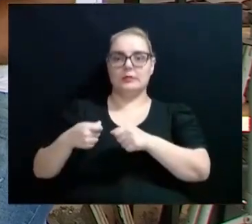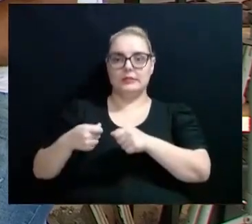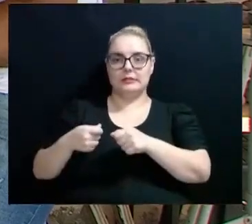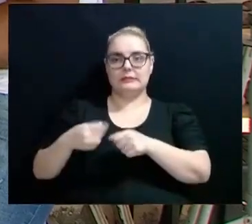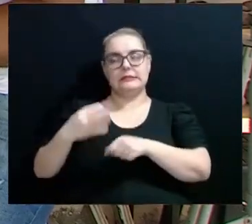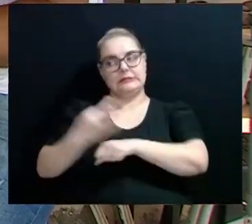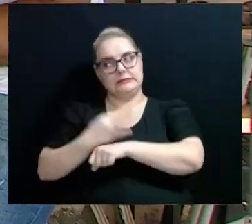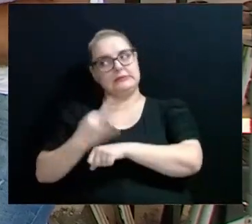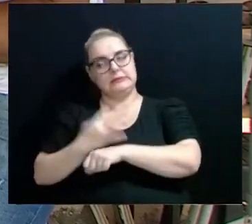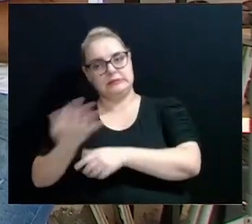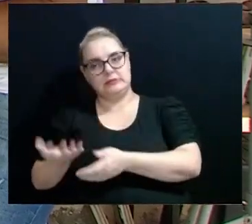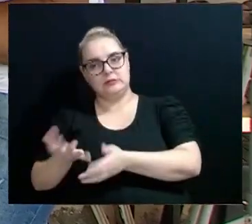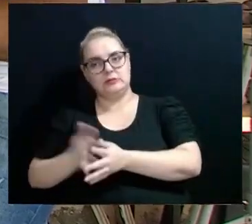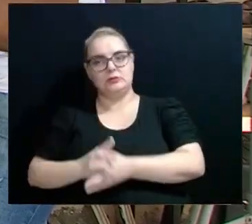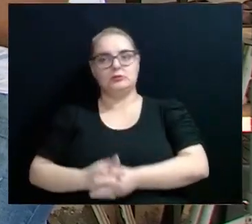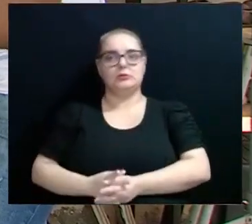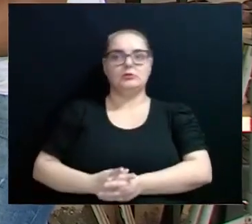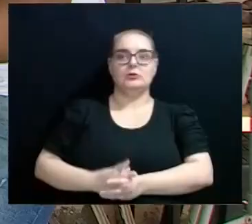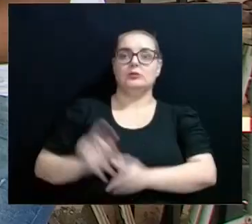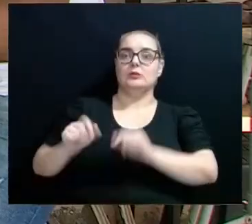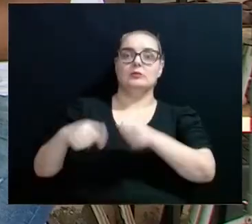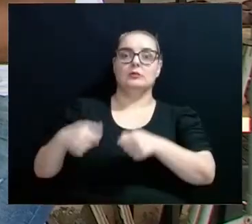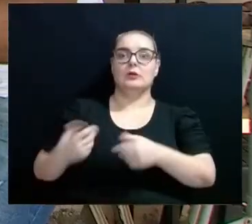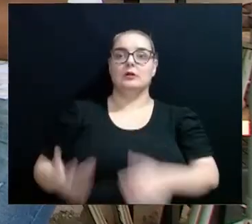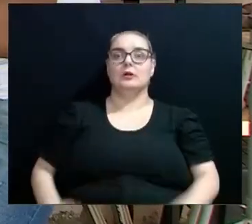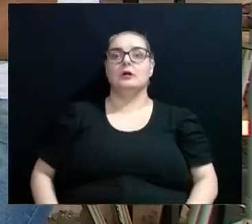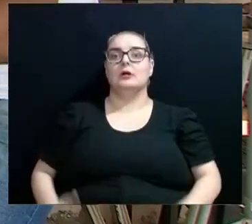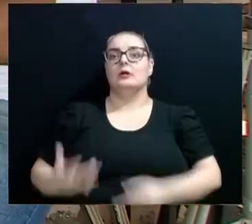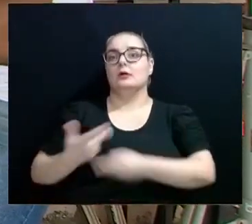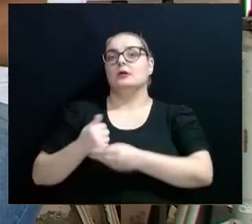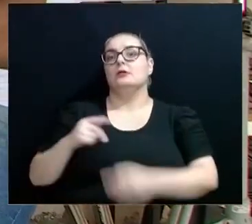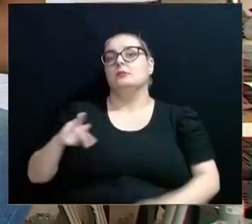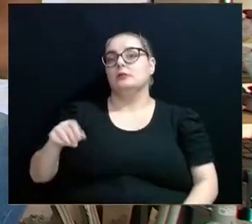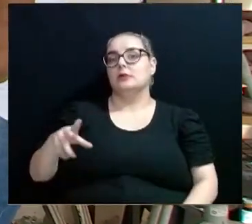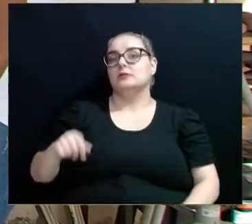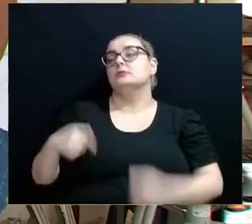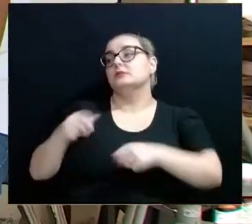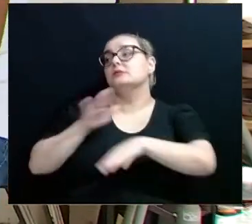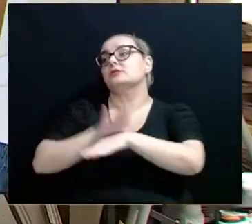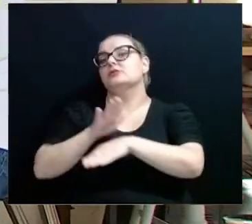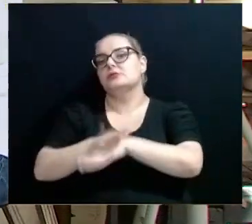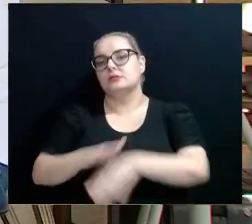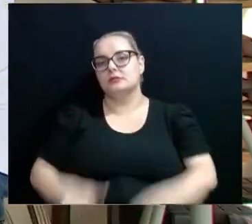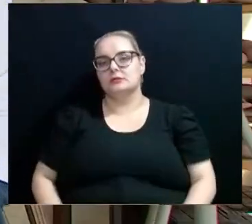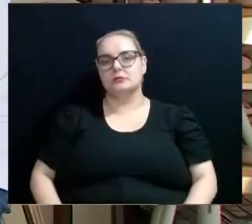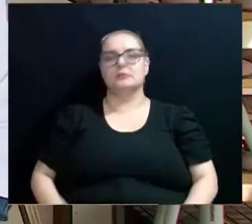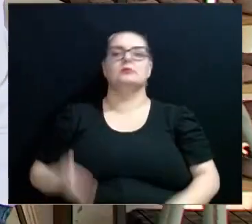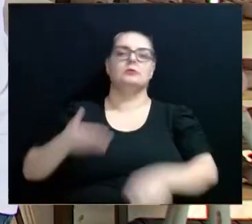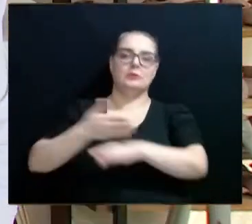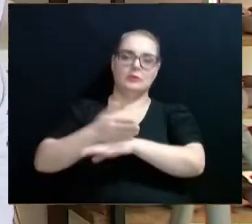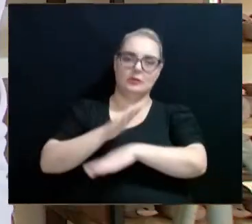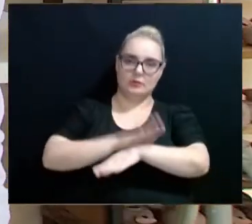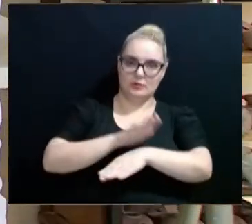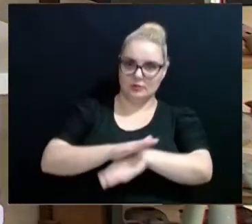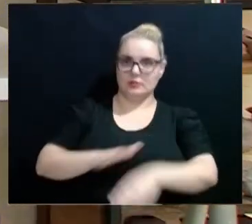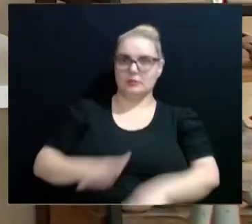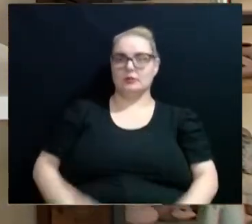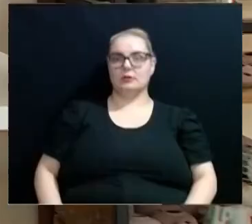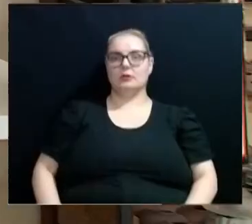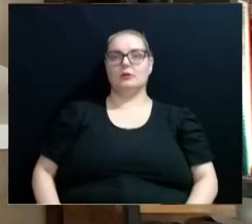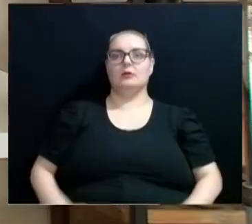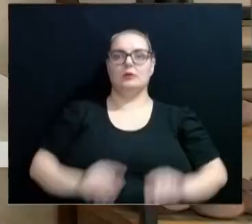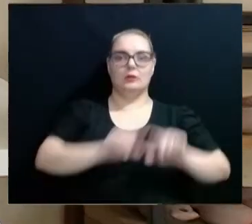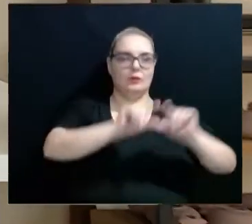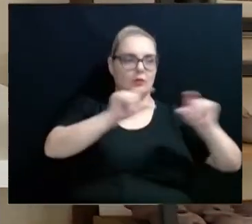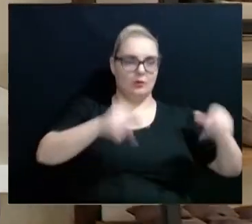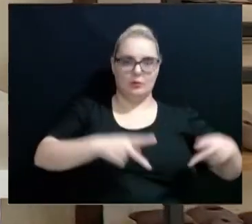Só que assim, a questão interessante é, para entrar, você precisa pagar um preço. Tá. Então, o professor, o que precisa fazer? Está precisando de artista plástica? Ele falou, não,